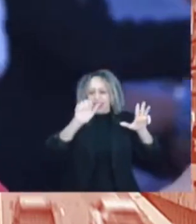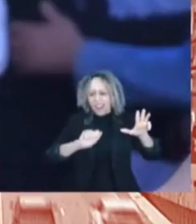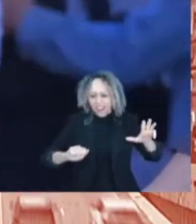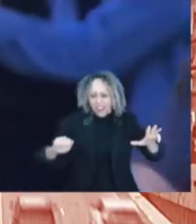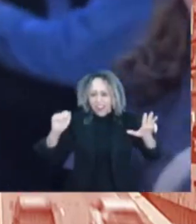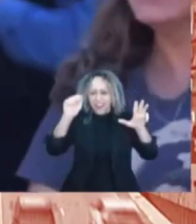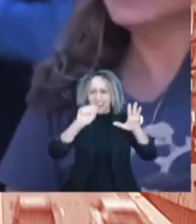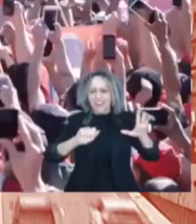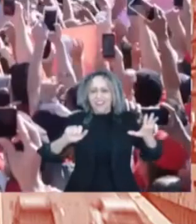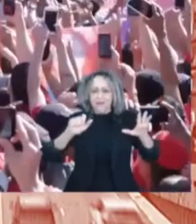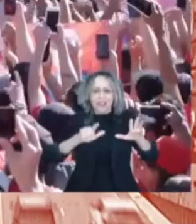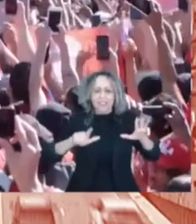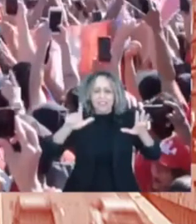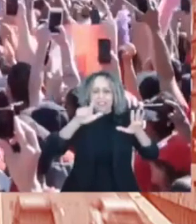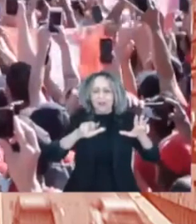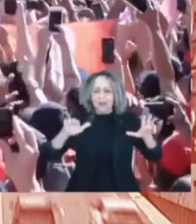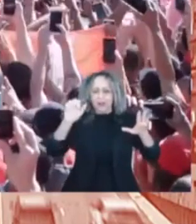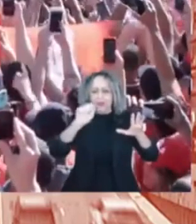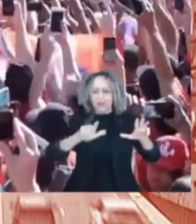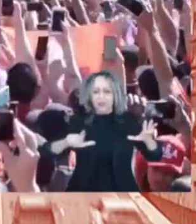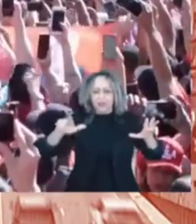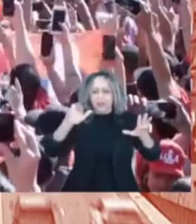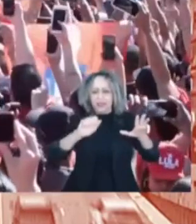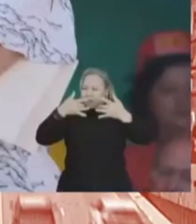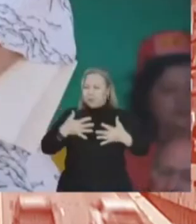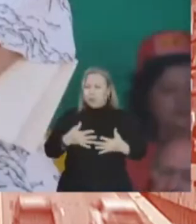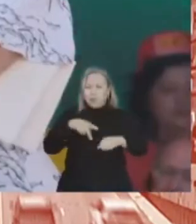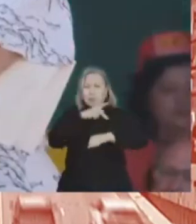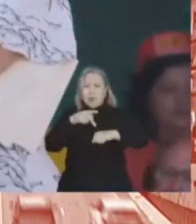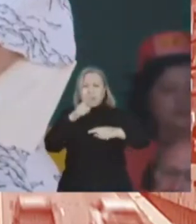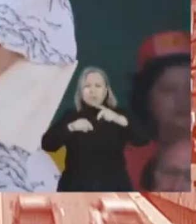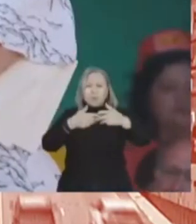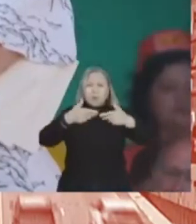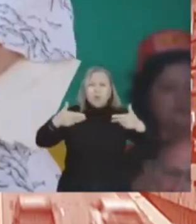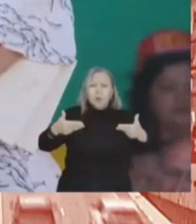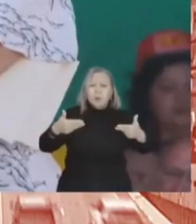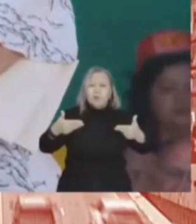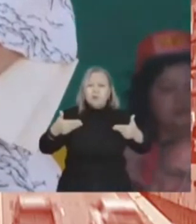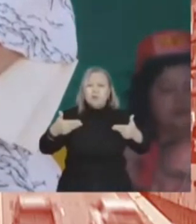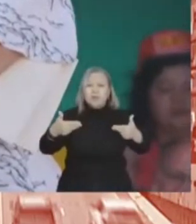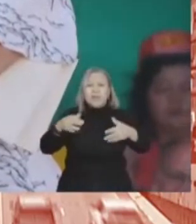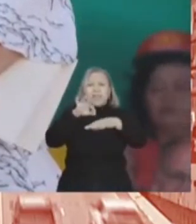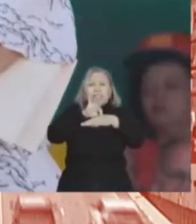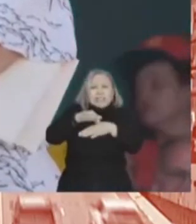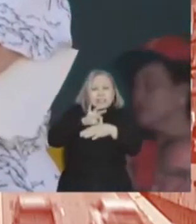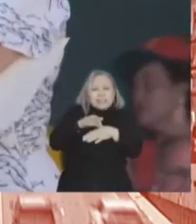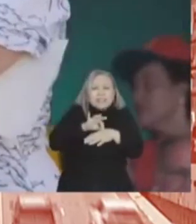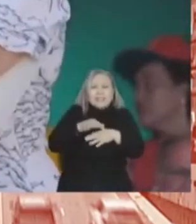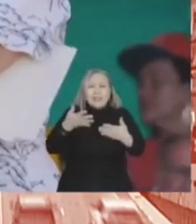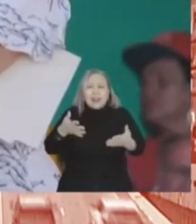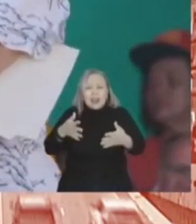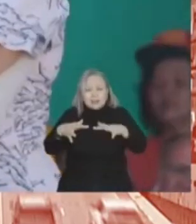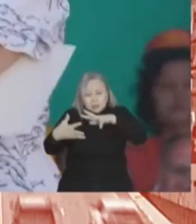da vida, né? Contra o ódio, contra a violência. Não é arma, é livro. Né? Então, essa é a mensagem